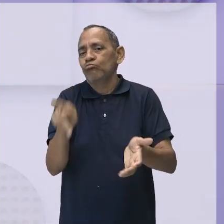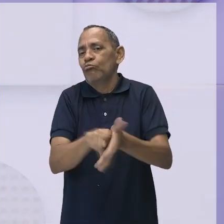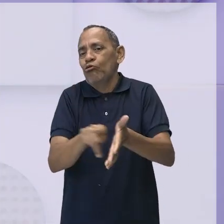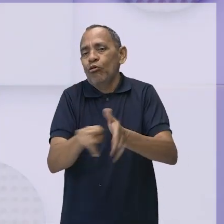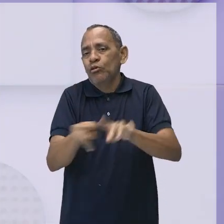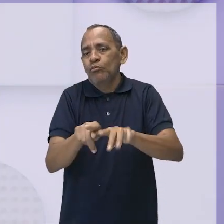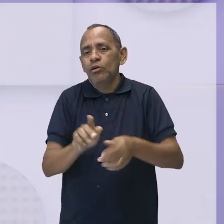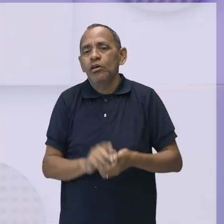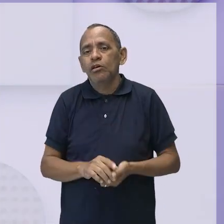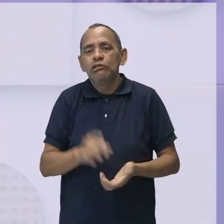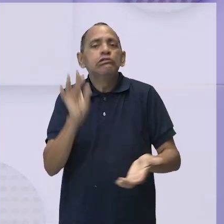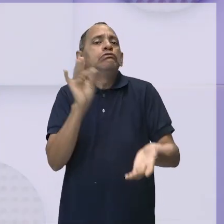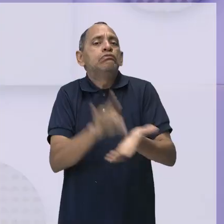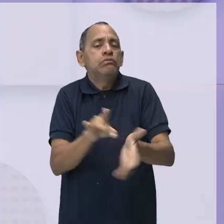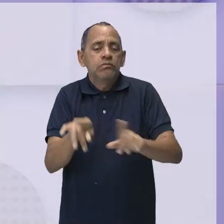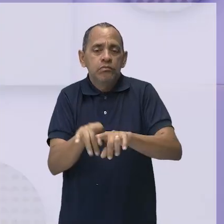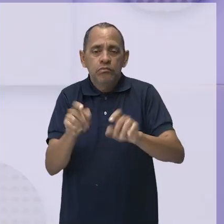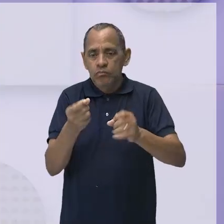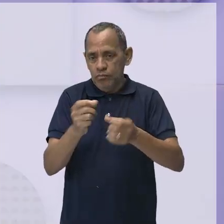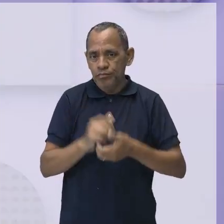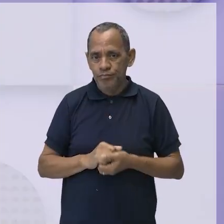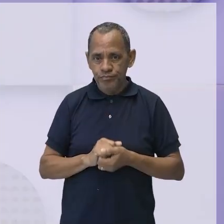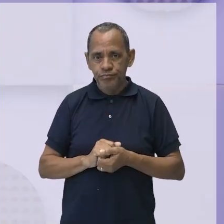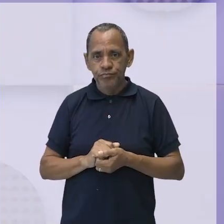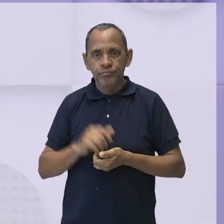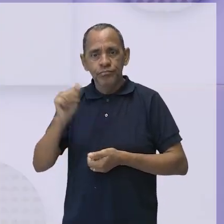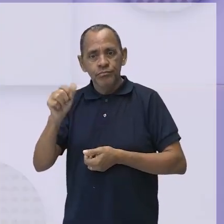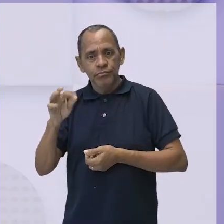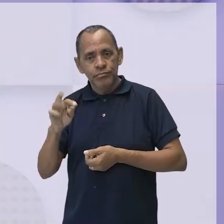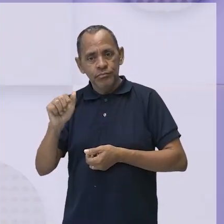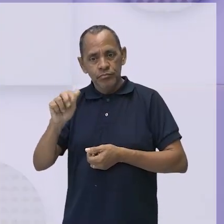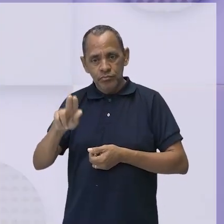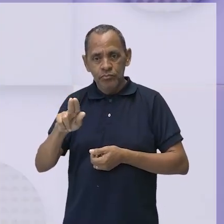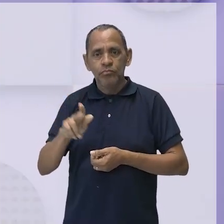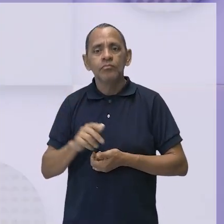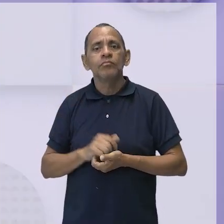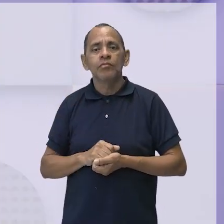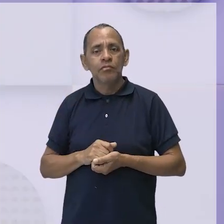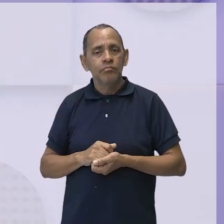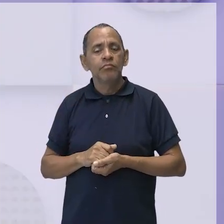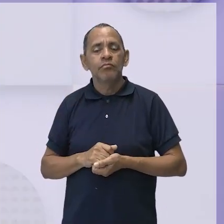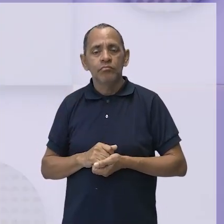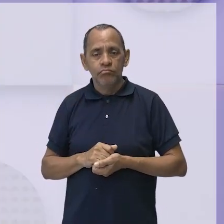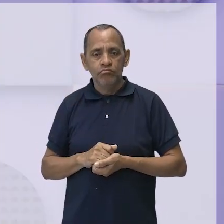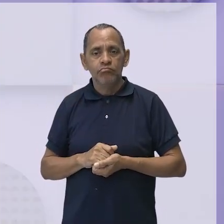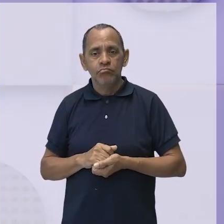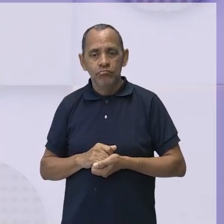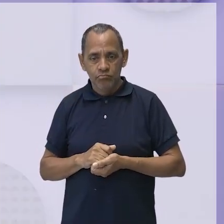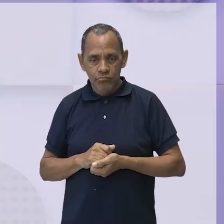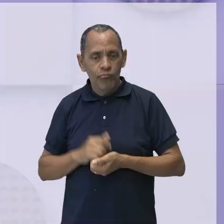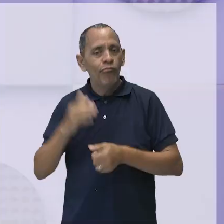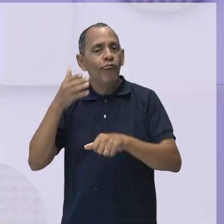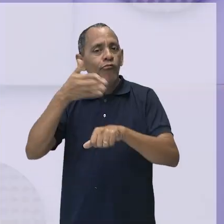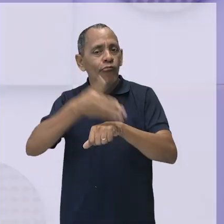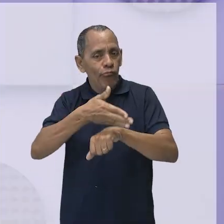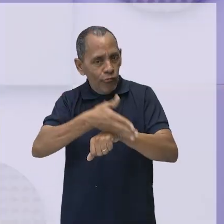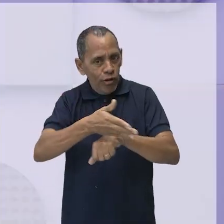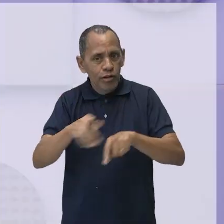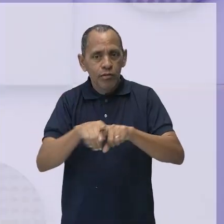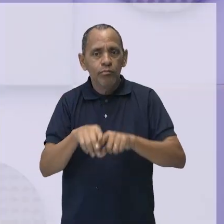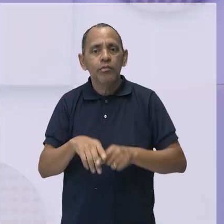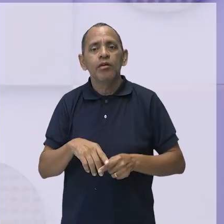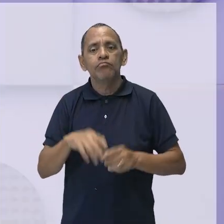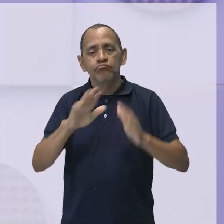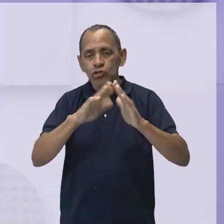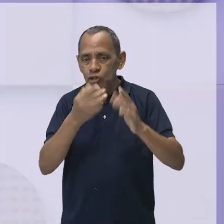gente ateu ou agnóstica, que às vezes é mais humana do que gente que às vezes frequenta a igreja, frequenta